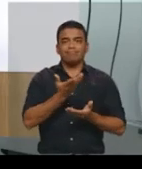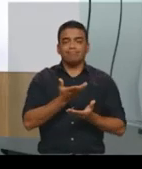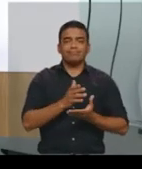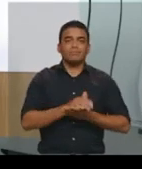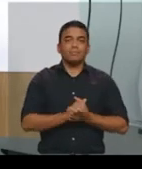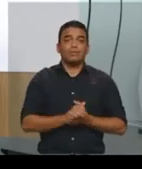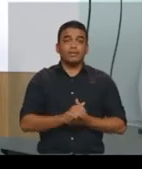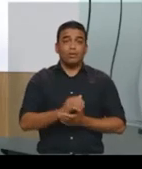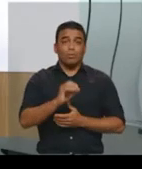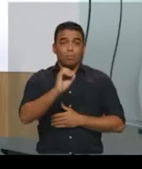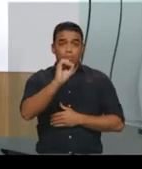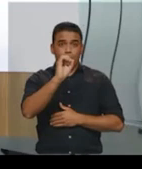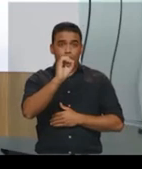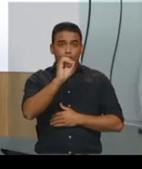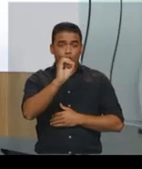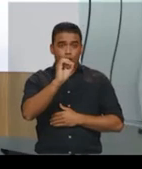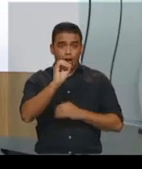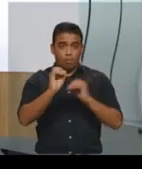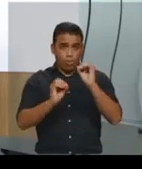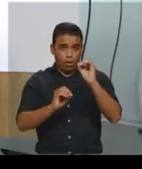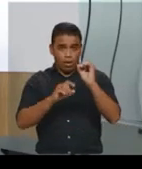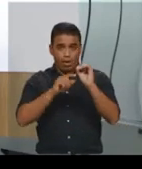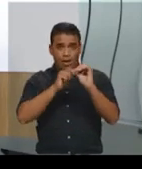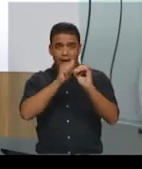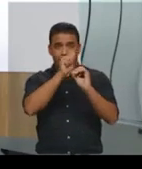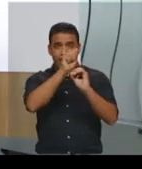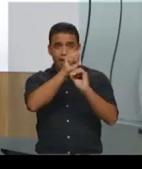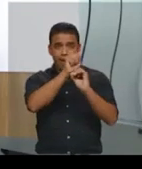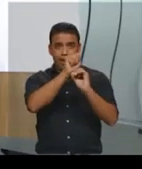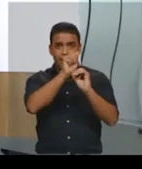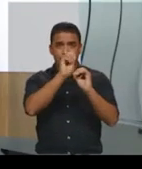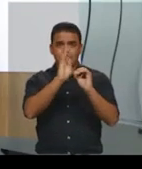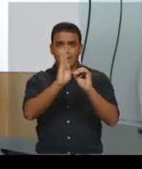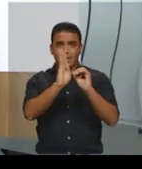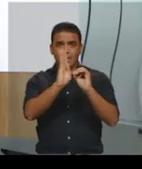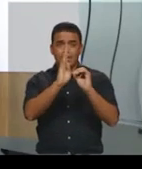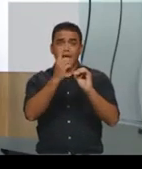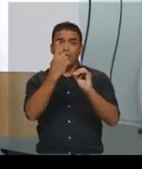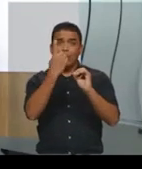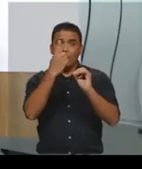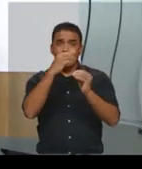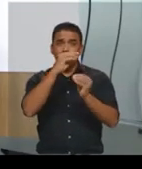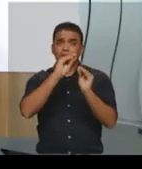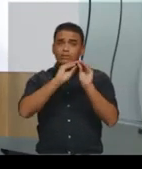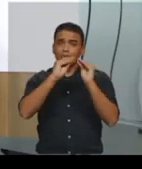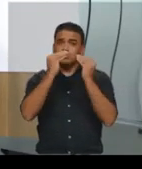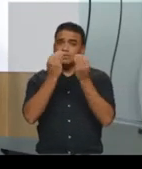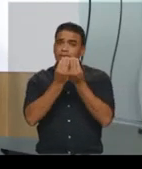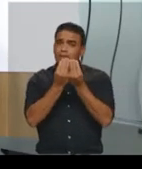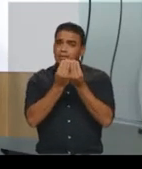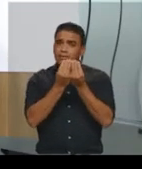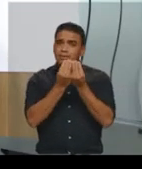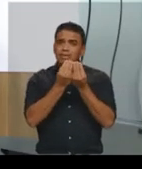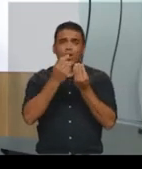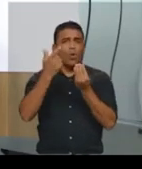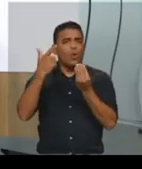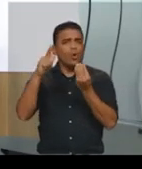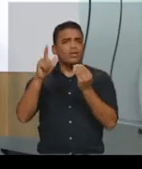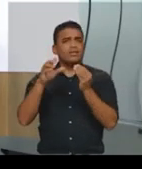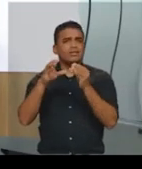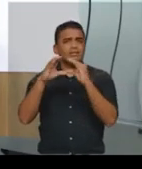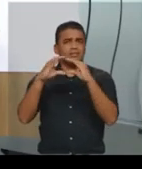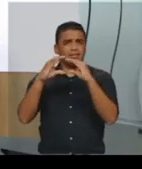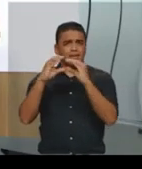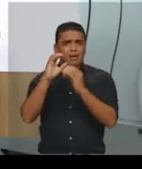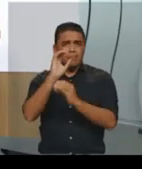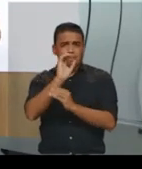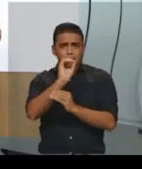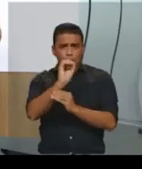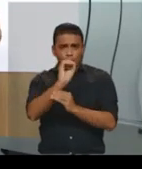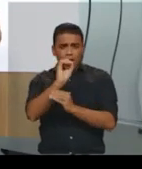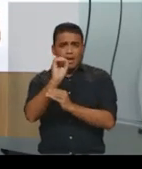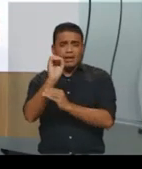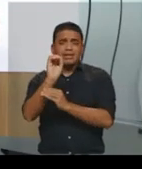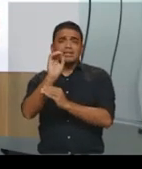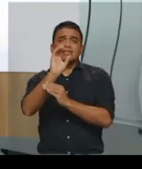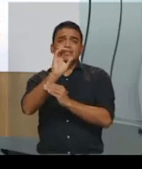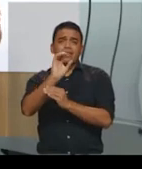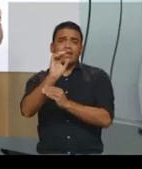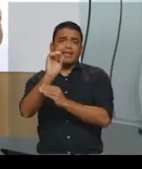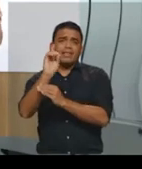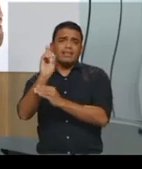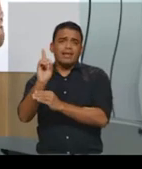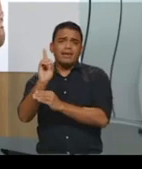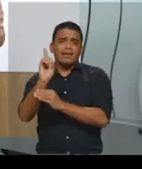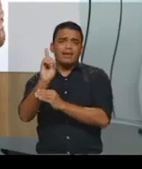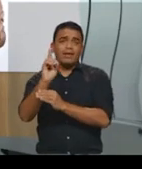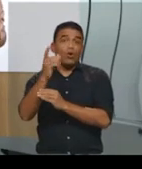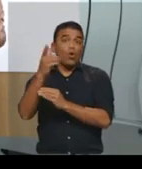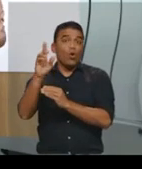tenho a bolinha A, B, então representando uma substância. Tenho as outras bolinhas C e D,